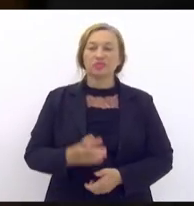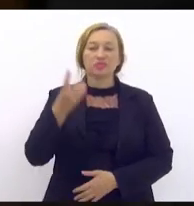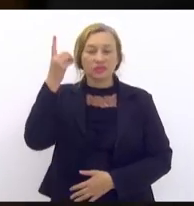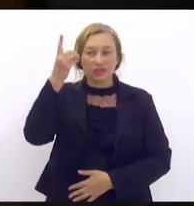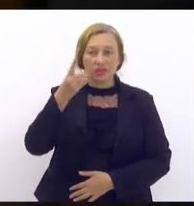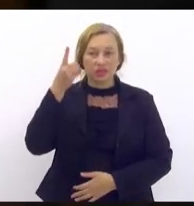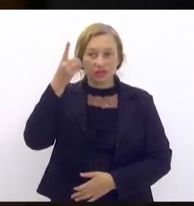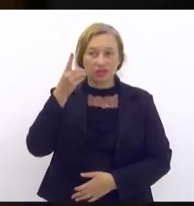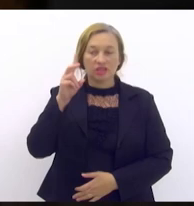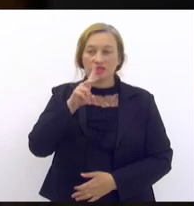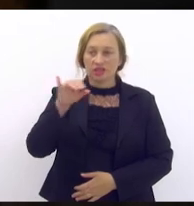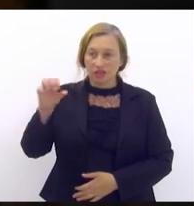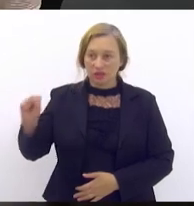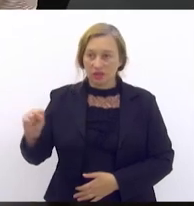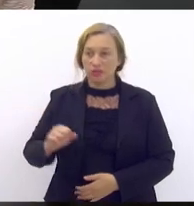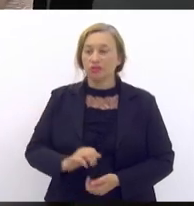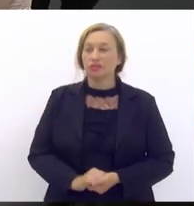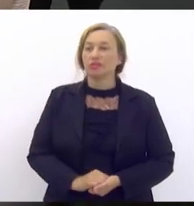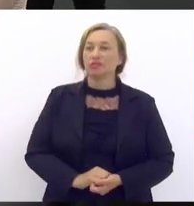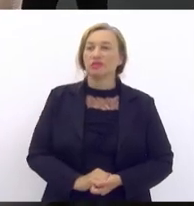deputado Vinícius Cozzolino.